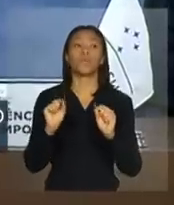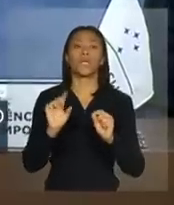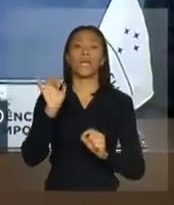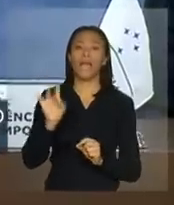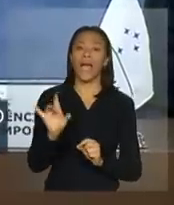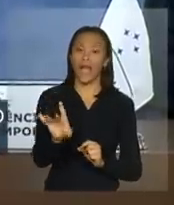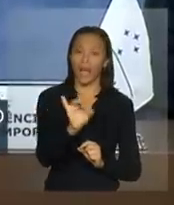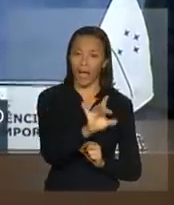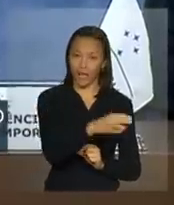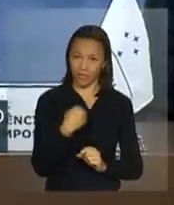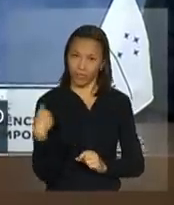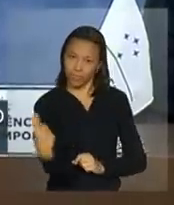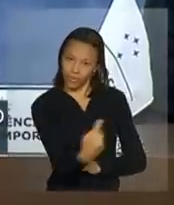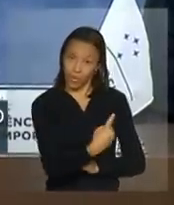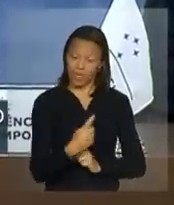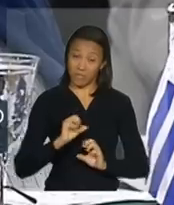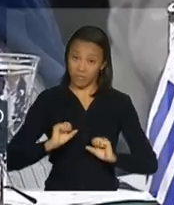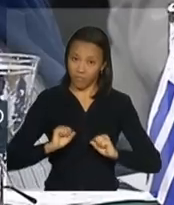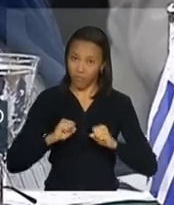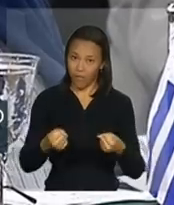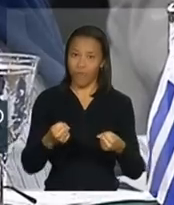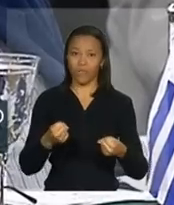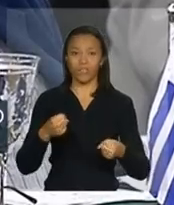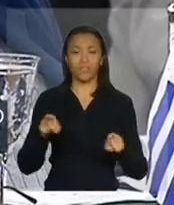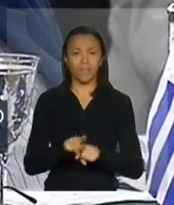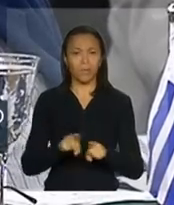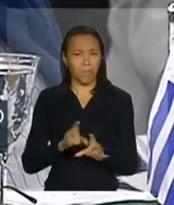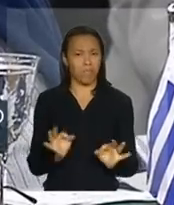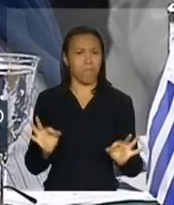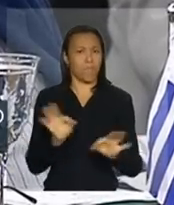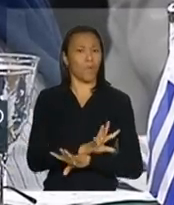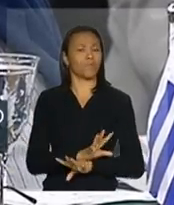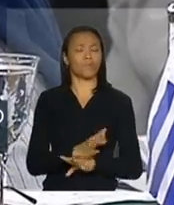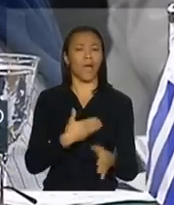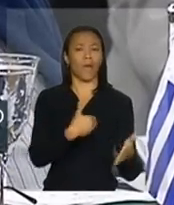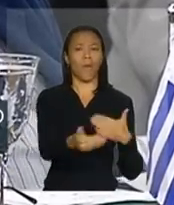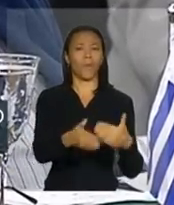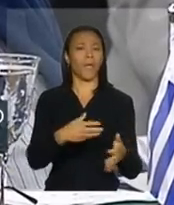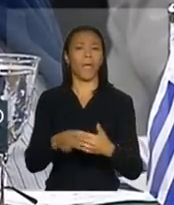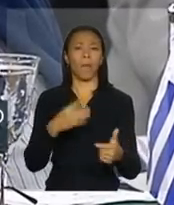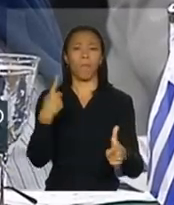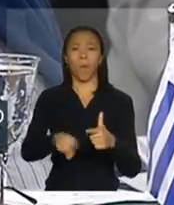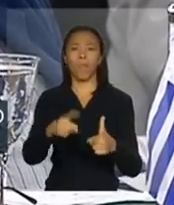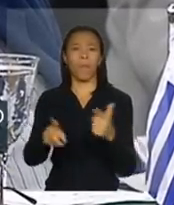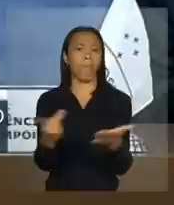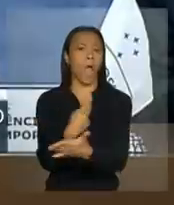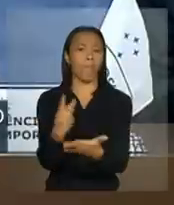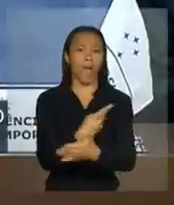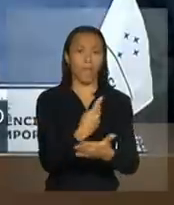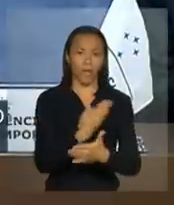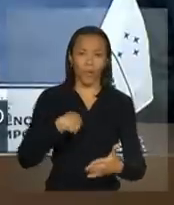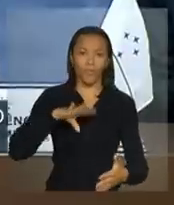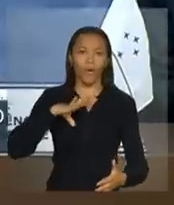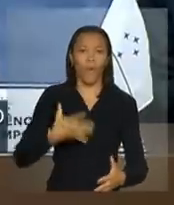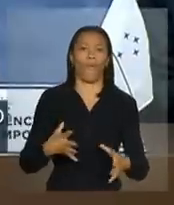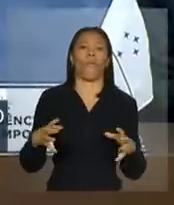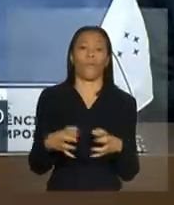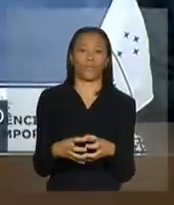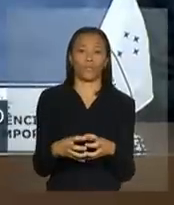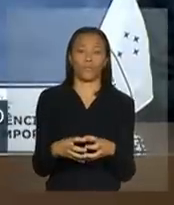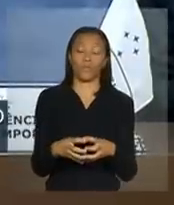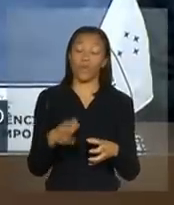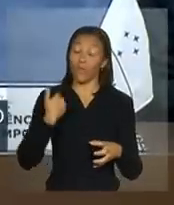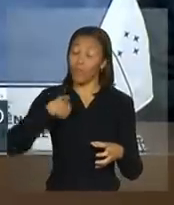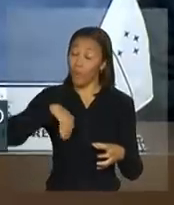um de nós mais fortes e mais aptos a enfrentar as turbulências do mercado internacional.